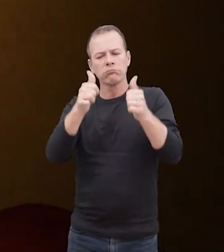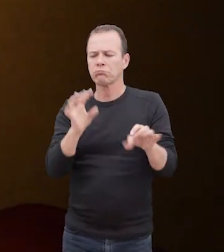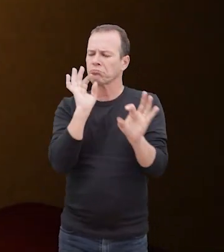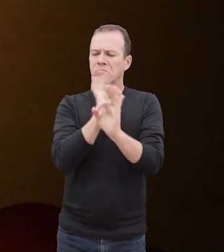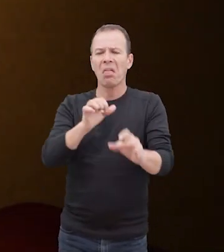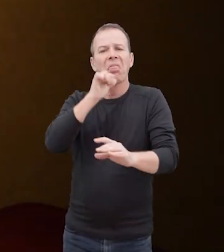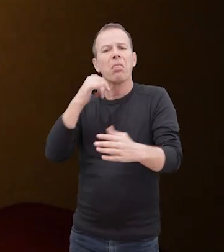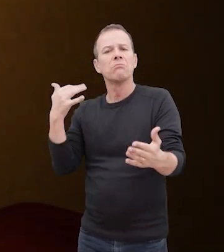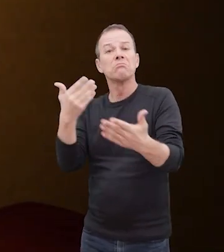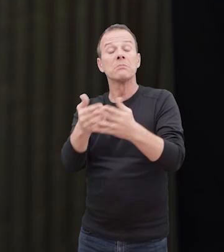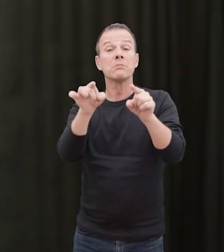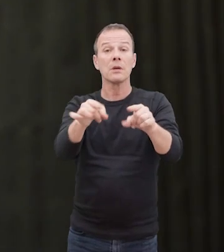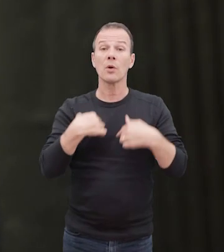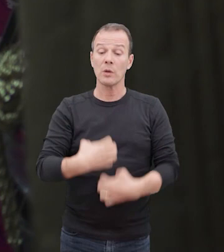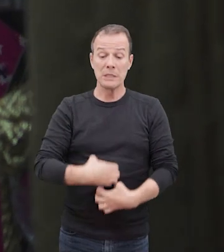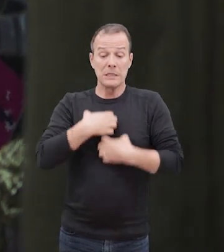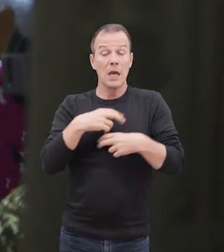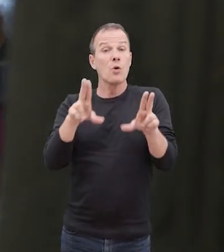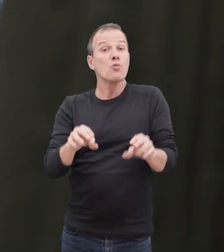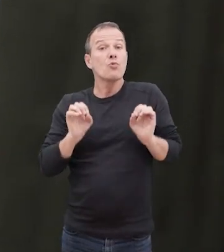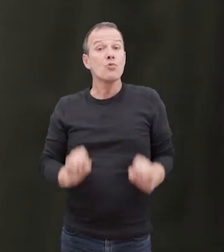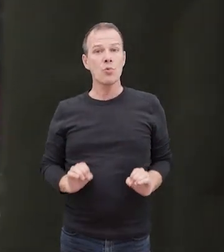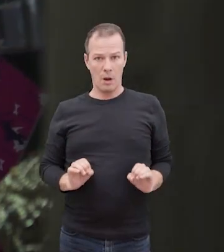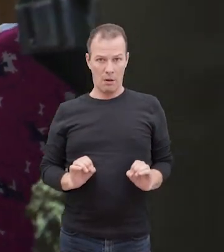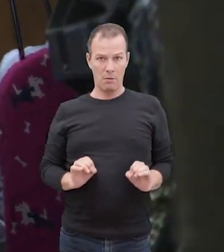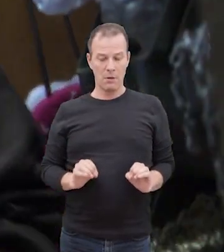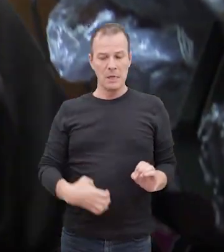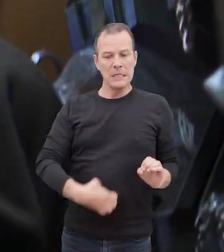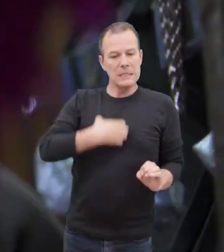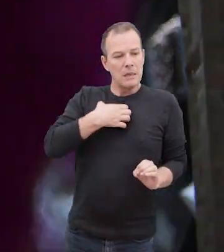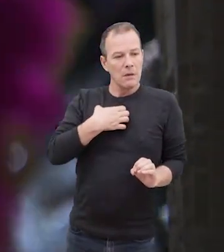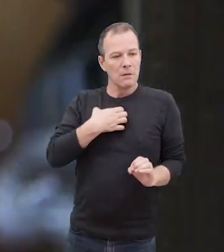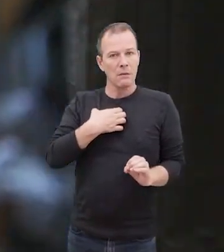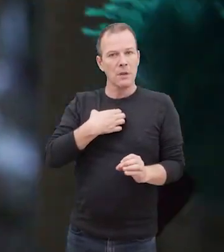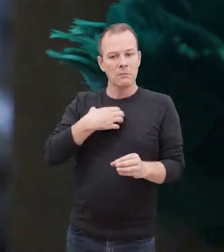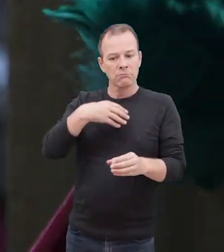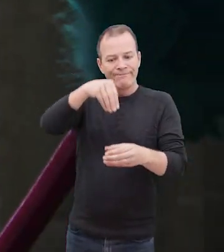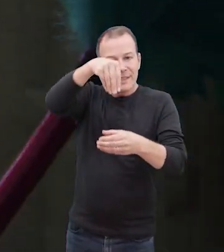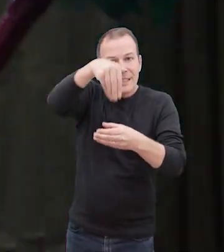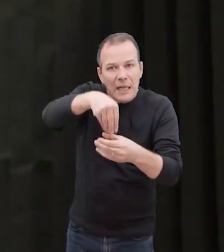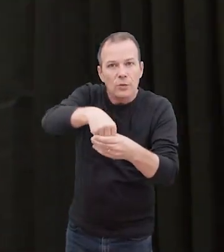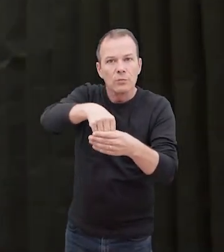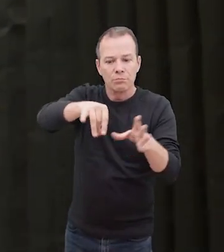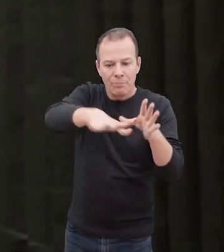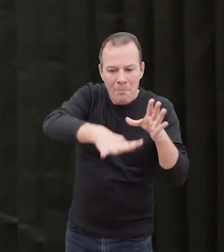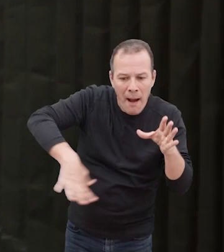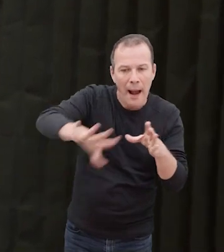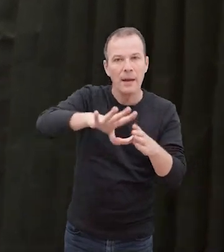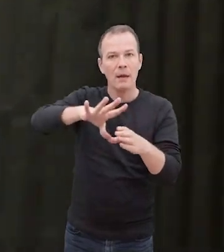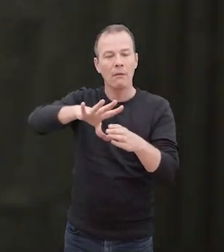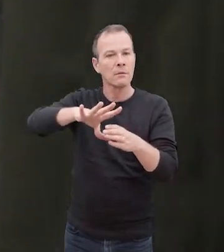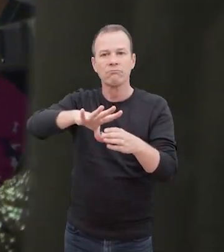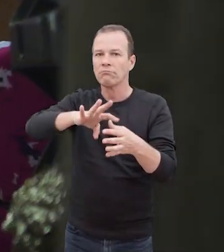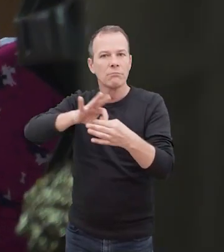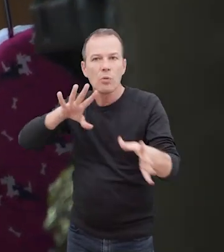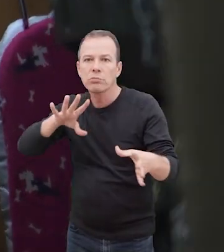excelência, de quadro de honra, nunca senti que me enquadrasse efetivamente num sítio, num